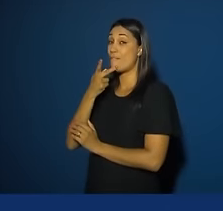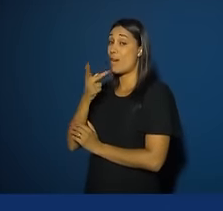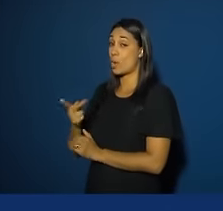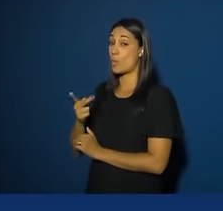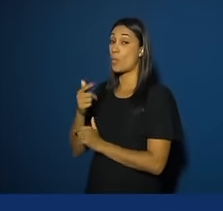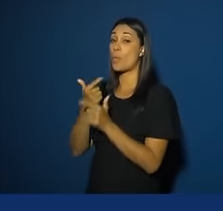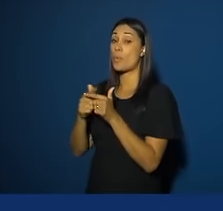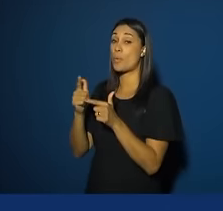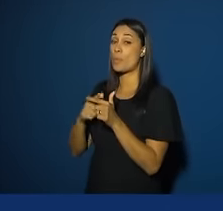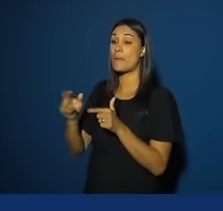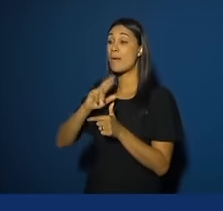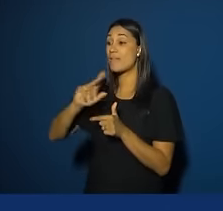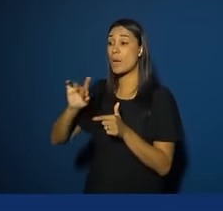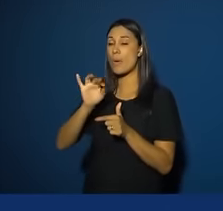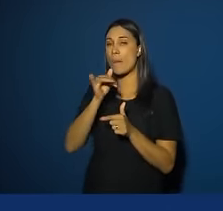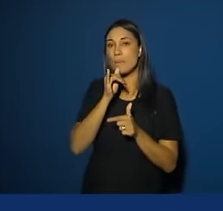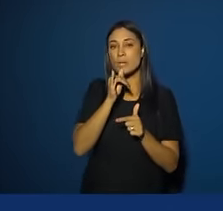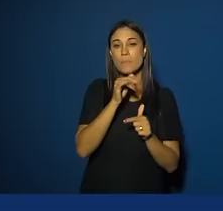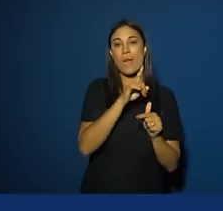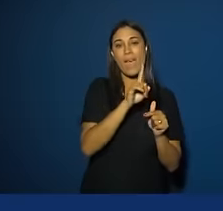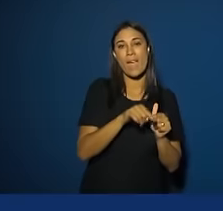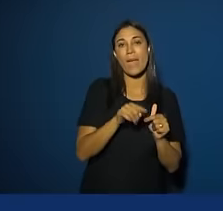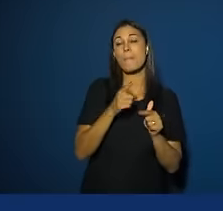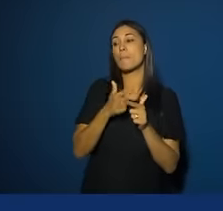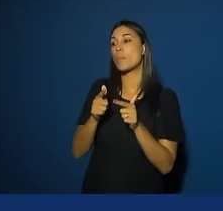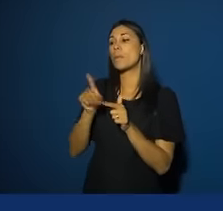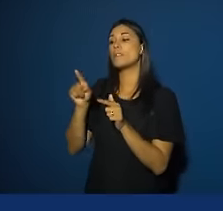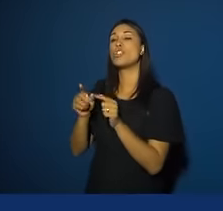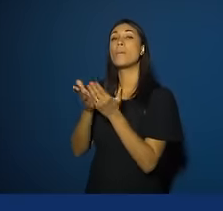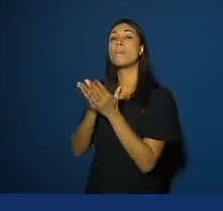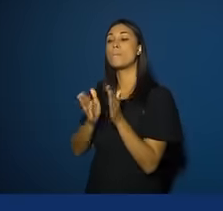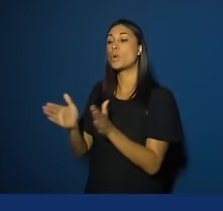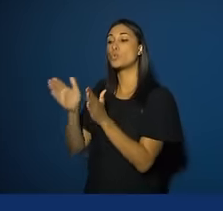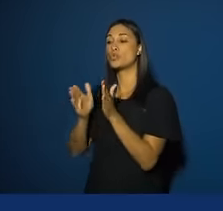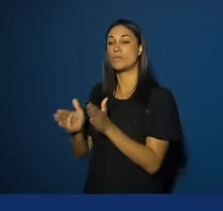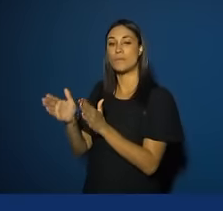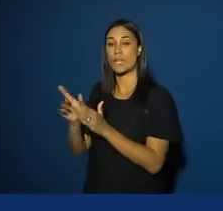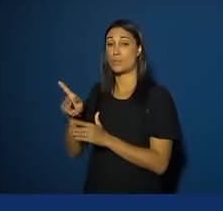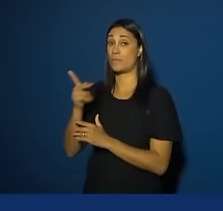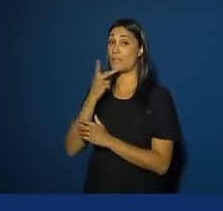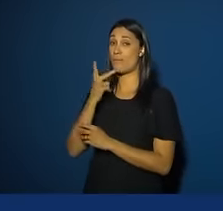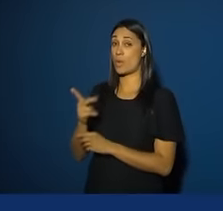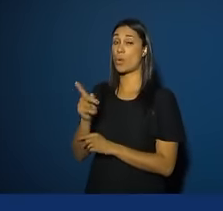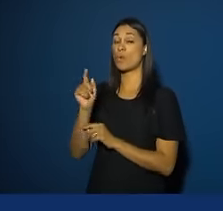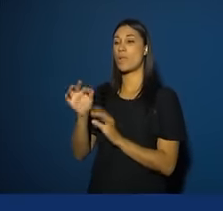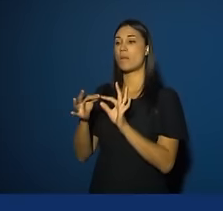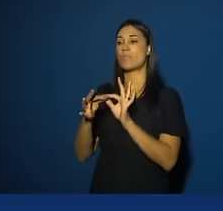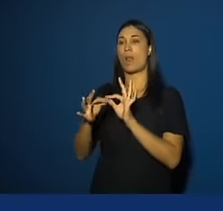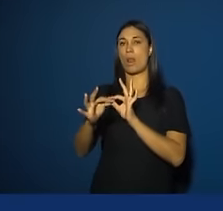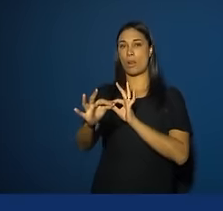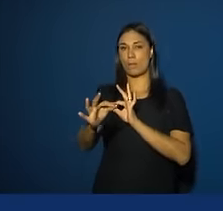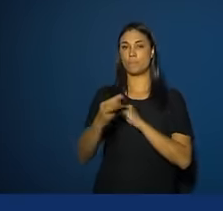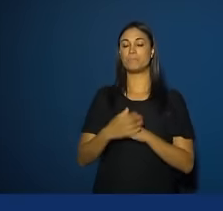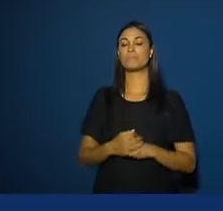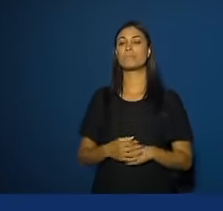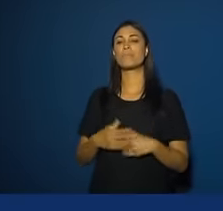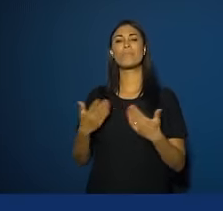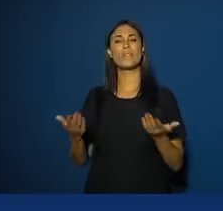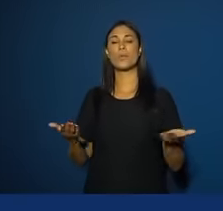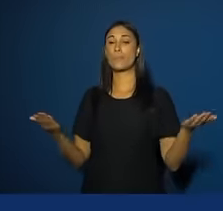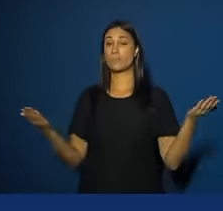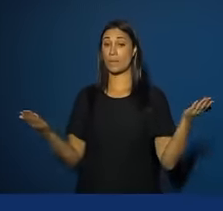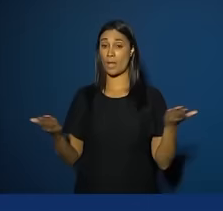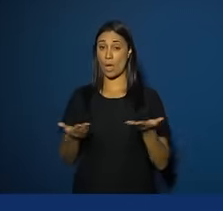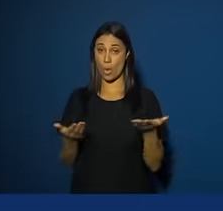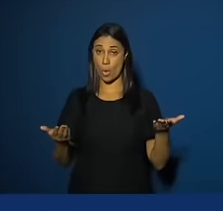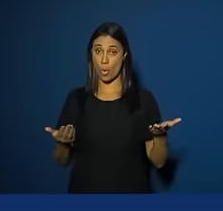disse o problema não é de solvência é o problema de produtividade você citou um fator de longo prazo eu trago agora para